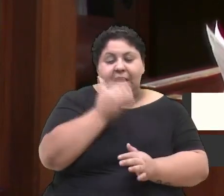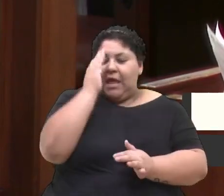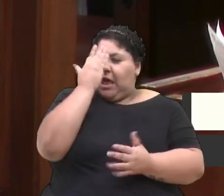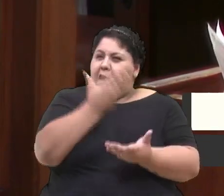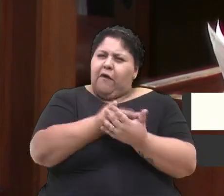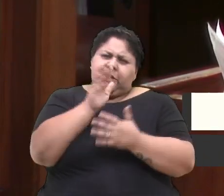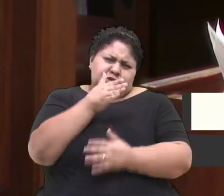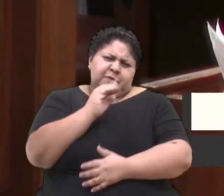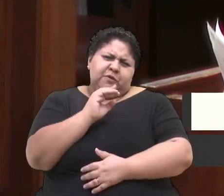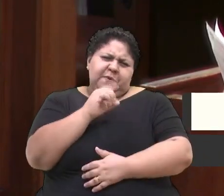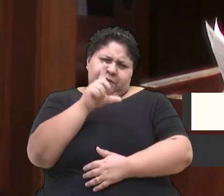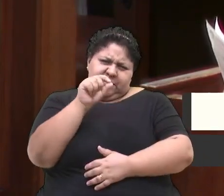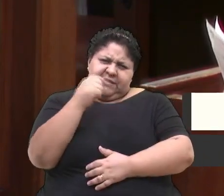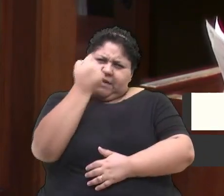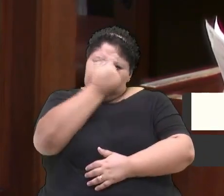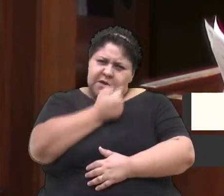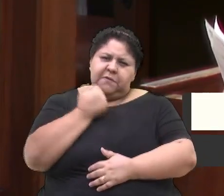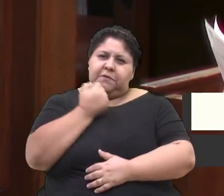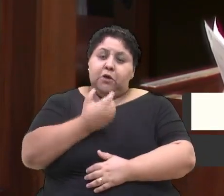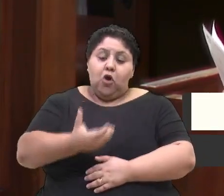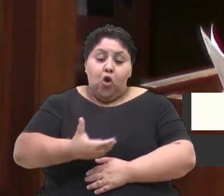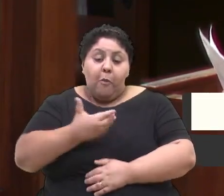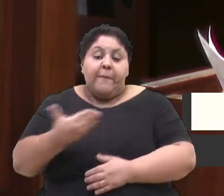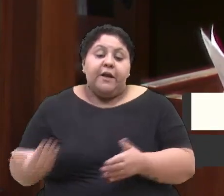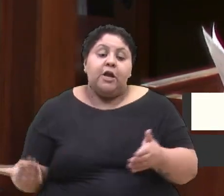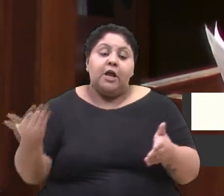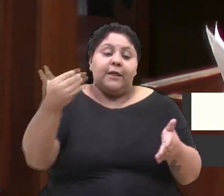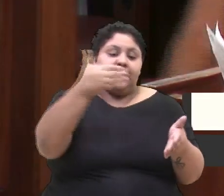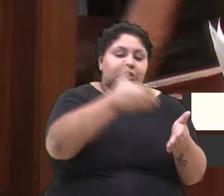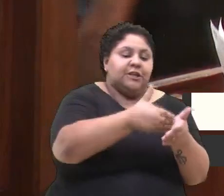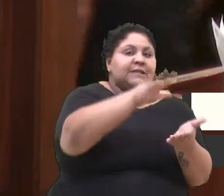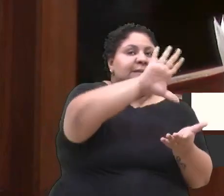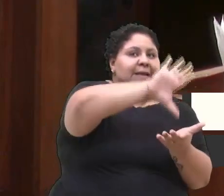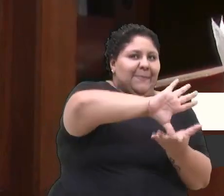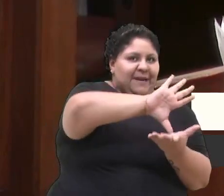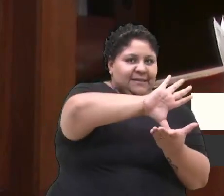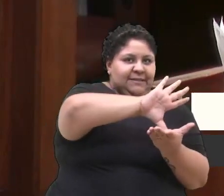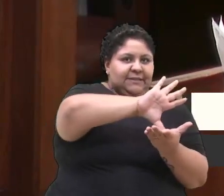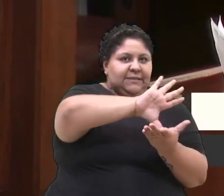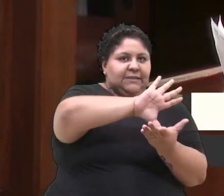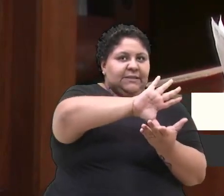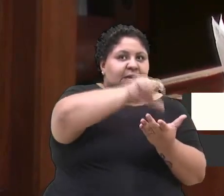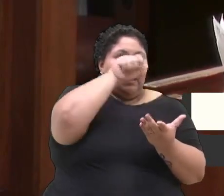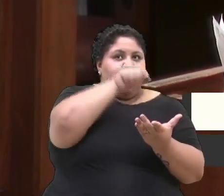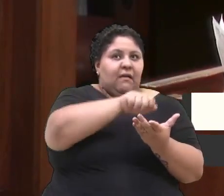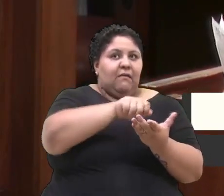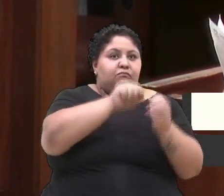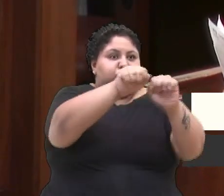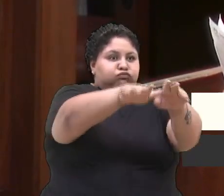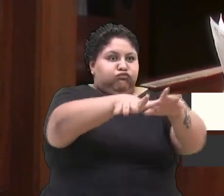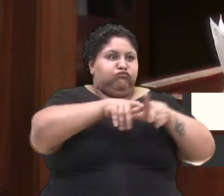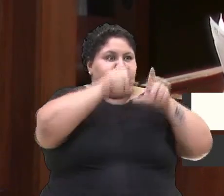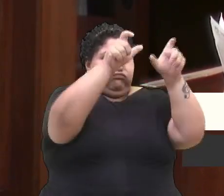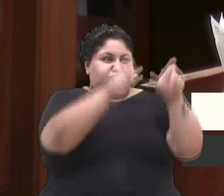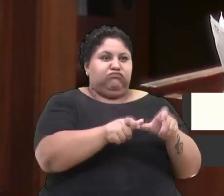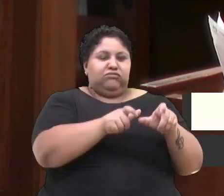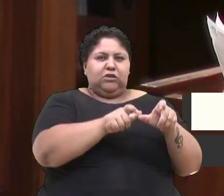10 horas o Papai Noel estará chegando na praça, e aquela multidão de pessoas, o último